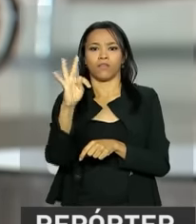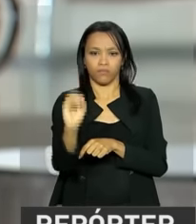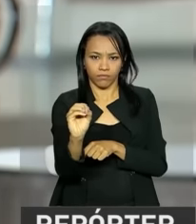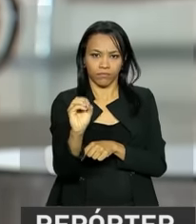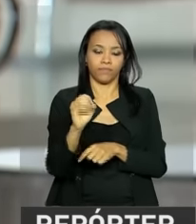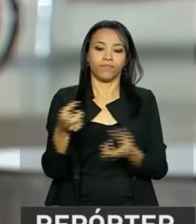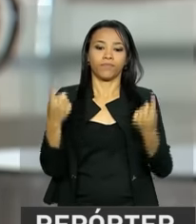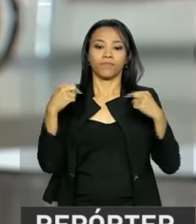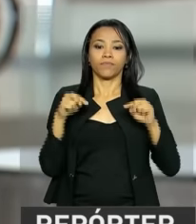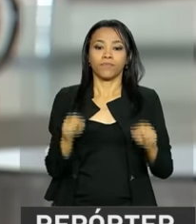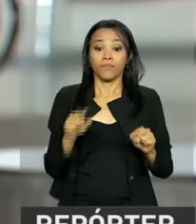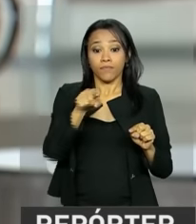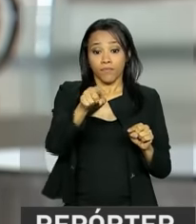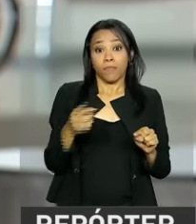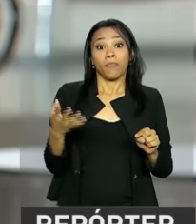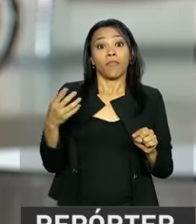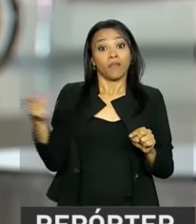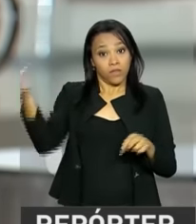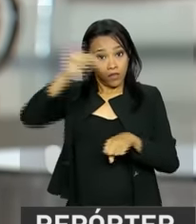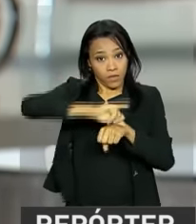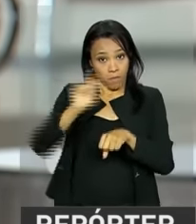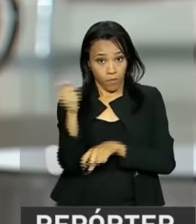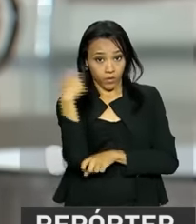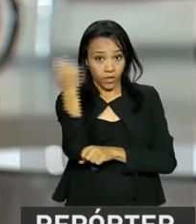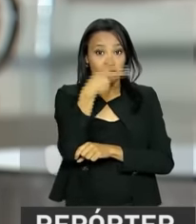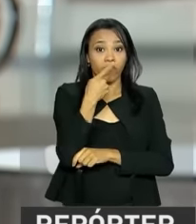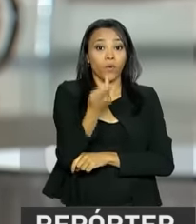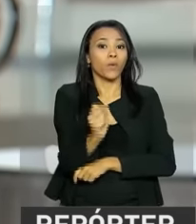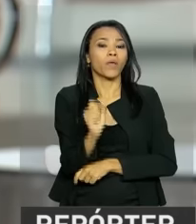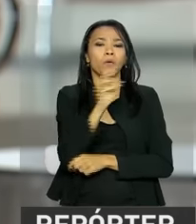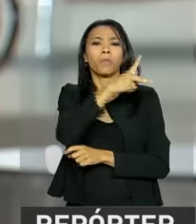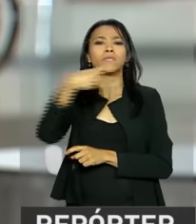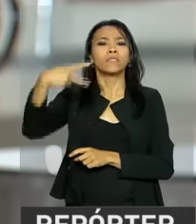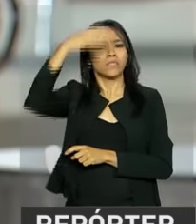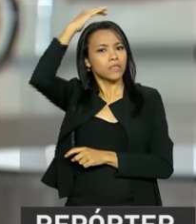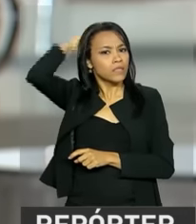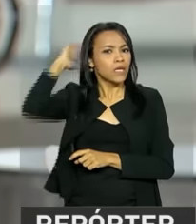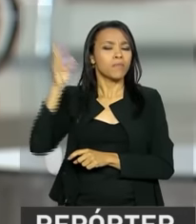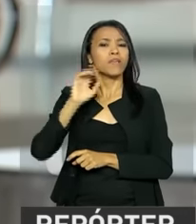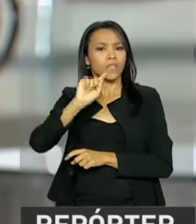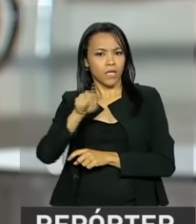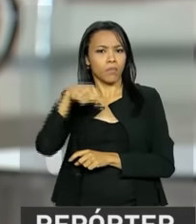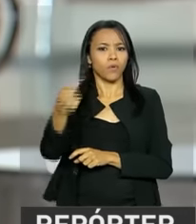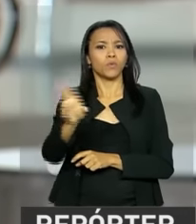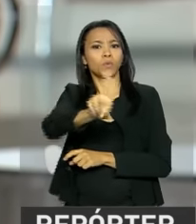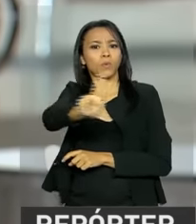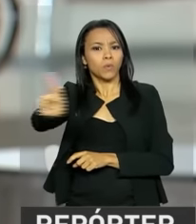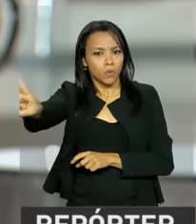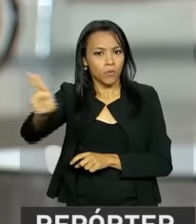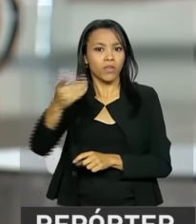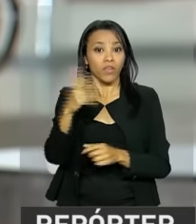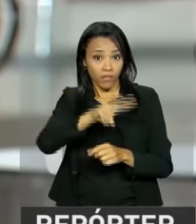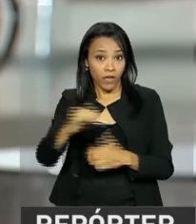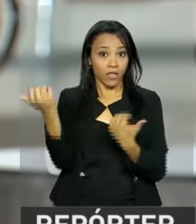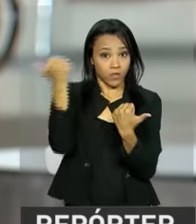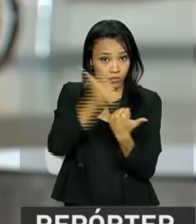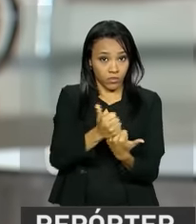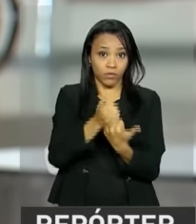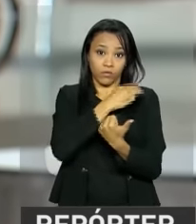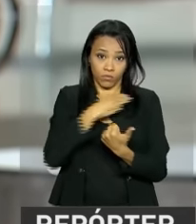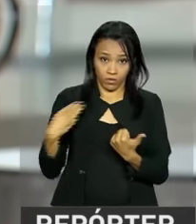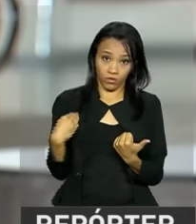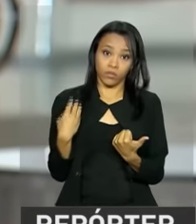Porto Alegre o presidente Michel Temer também disse que só vai anunciar o novo Ministro do Supremo Tribunal Federal que vai substituir teoriza